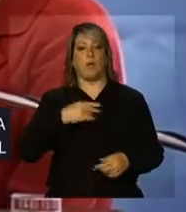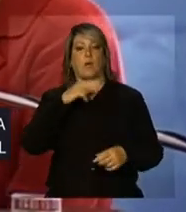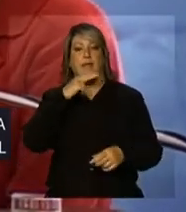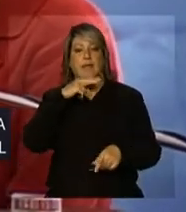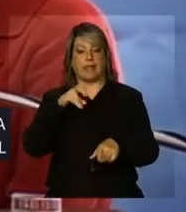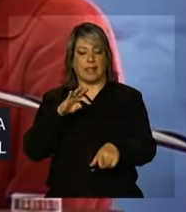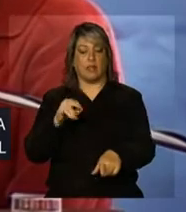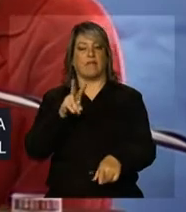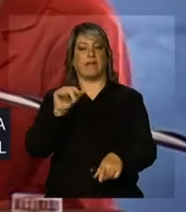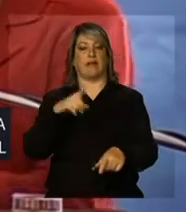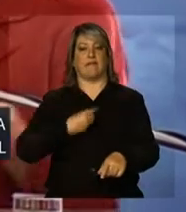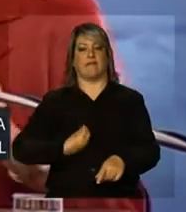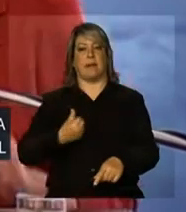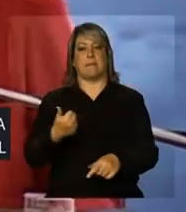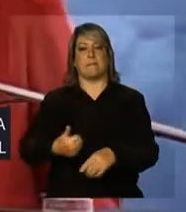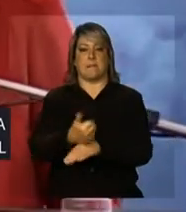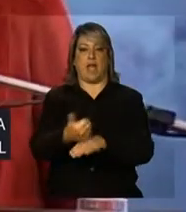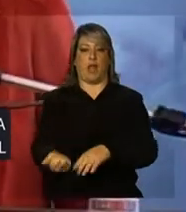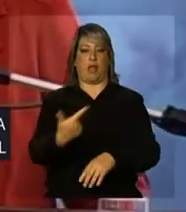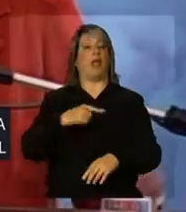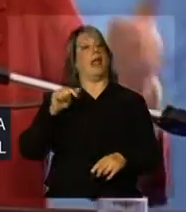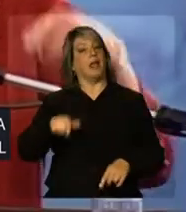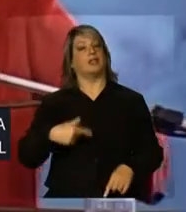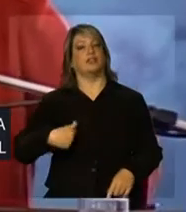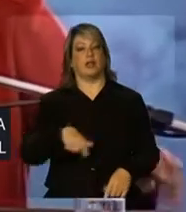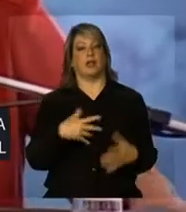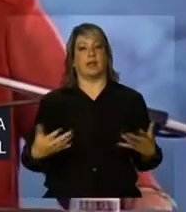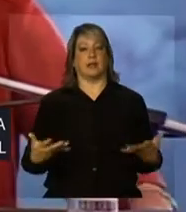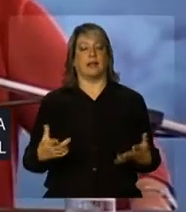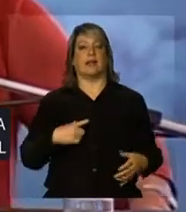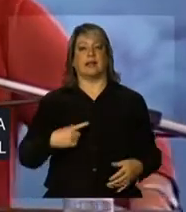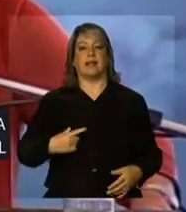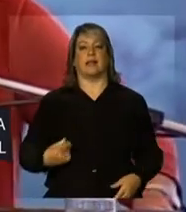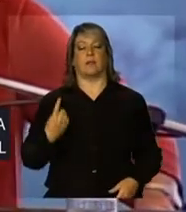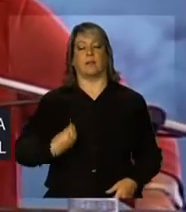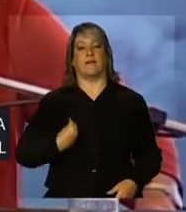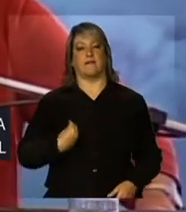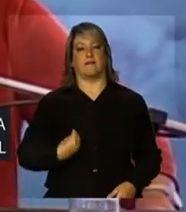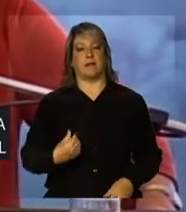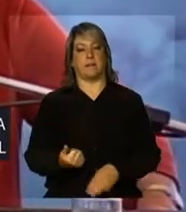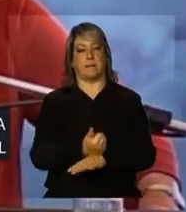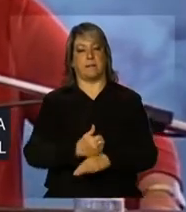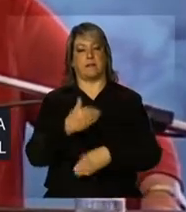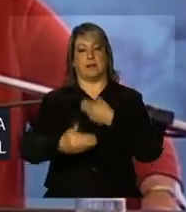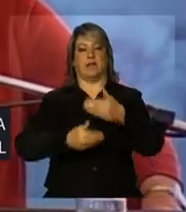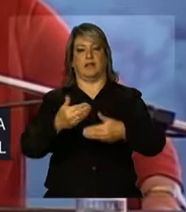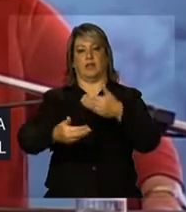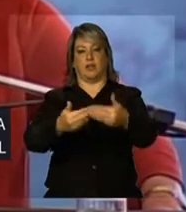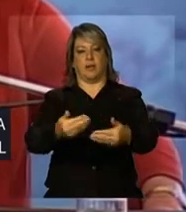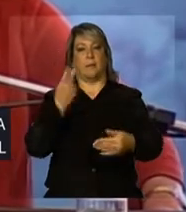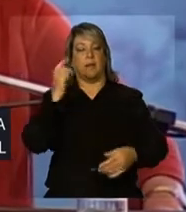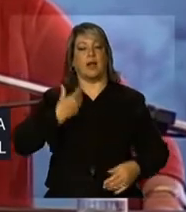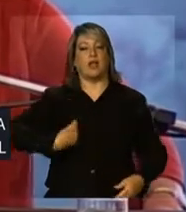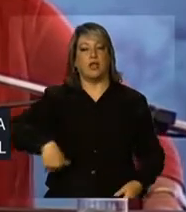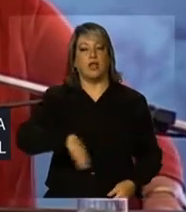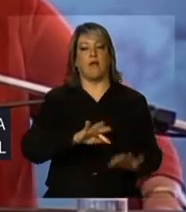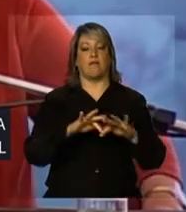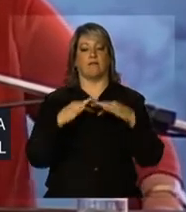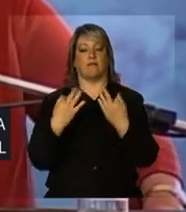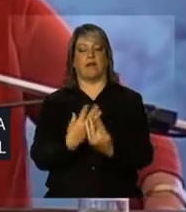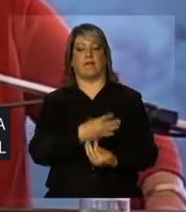terá uma vida melhor que a minha e é isso que nós queremos que se tenha uma vida melhor para as nossas